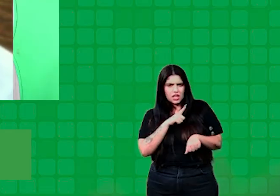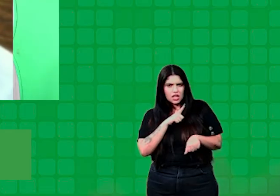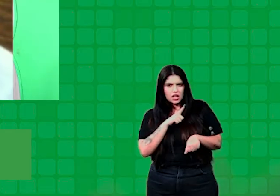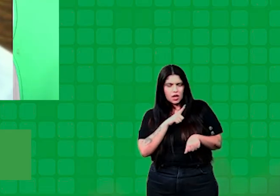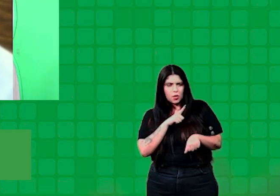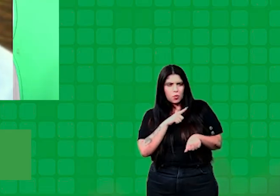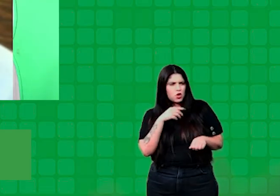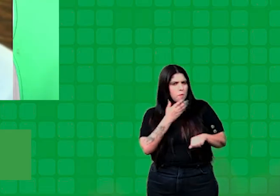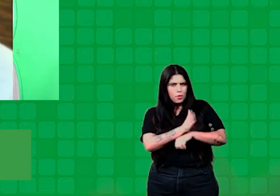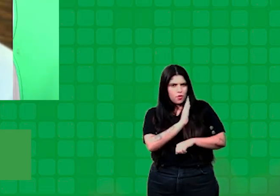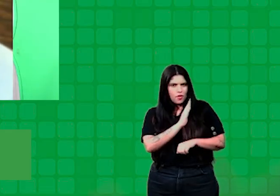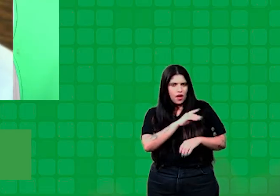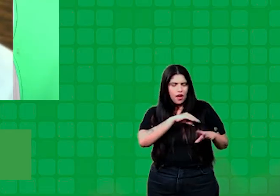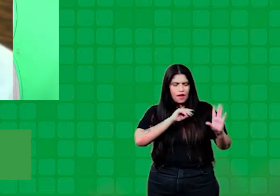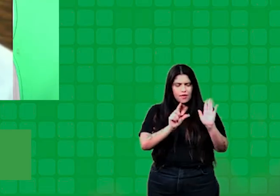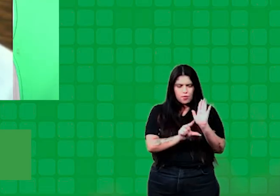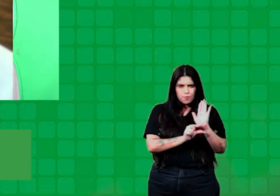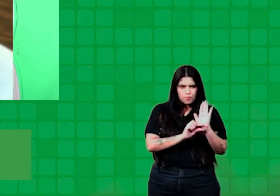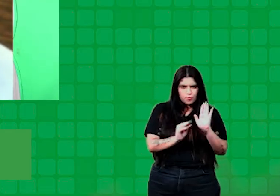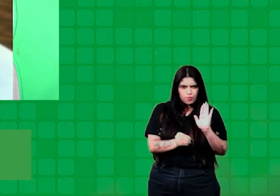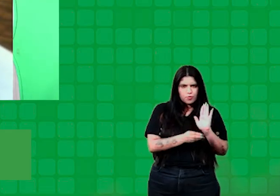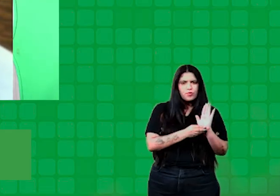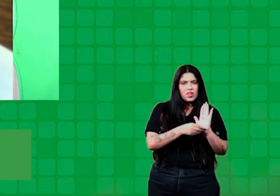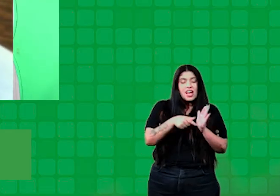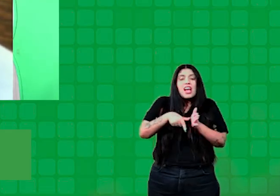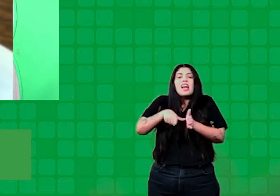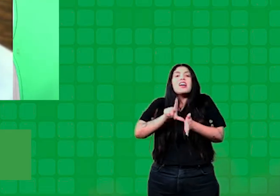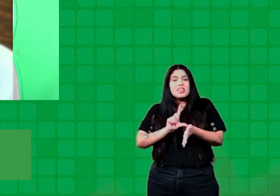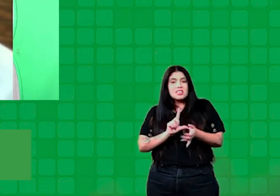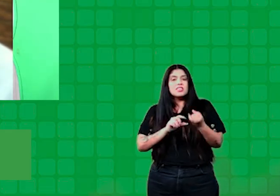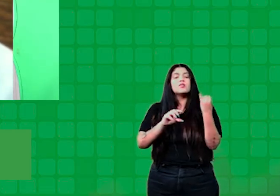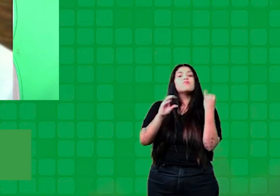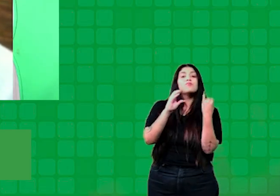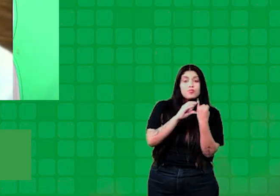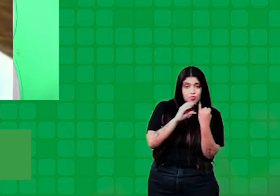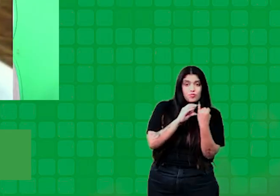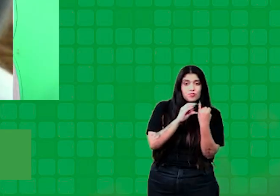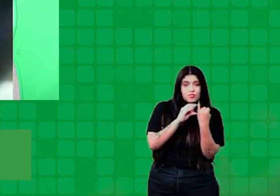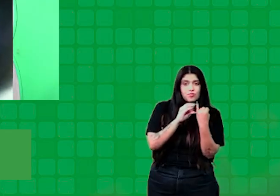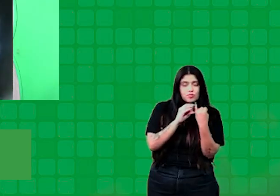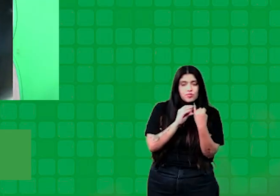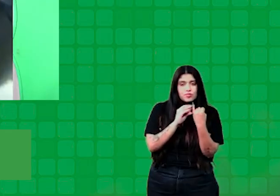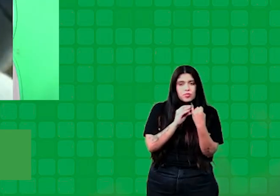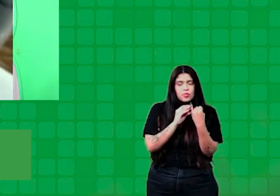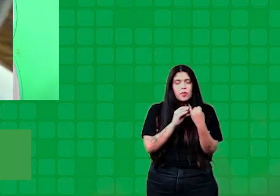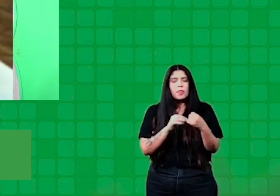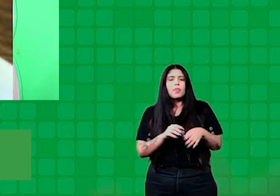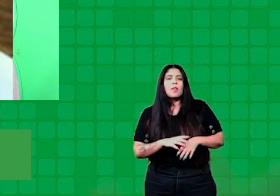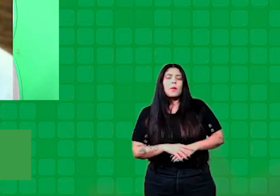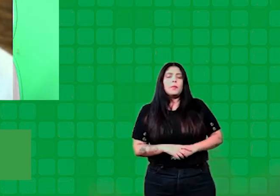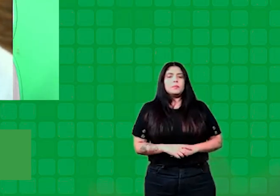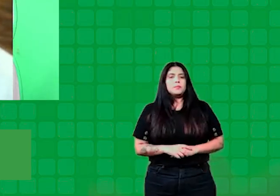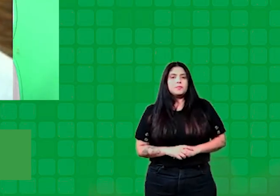aprovar este anexo antes do Conecta, onde vamos fazer, né, o lançamento lá.